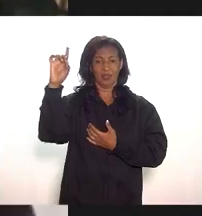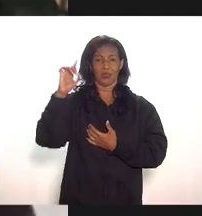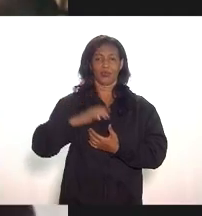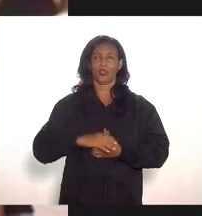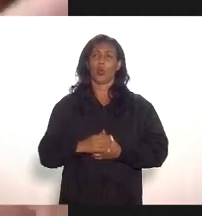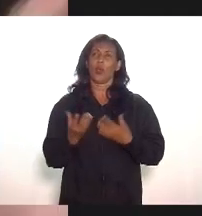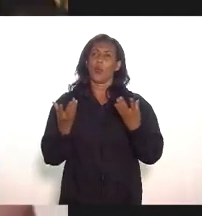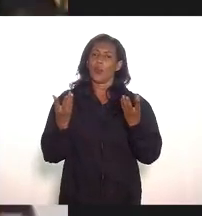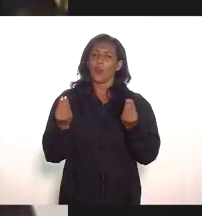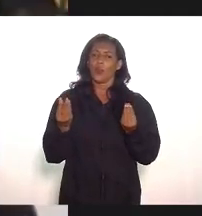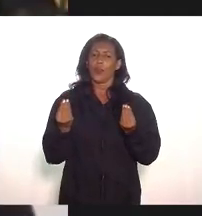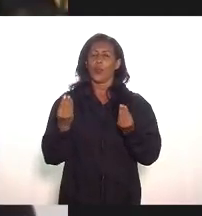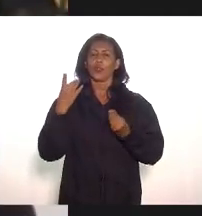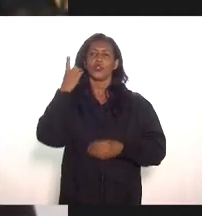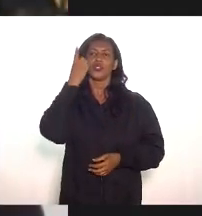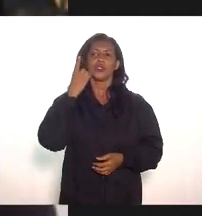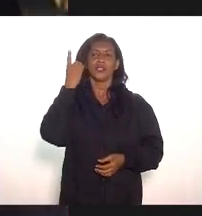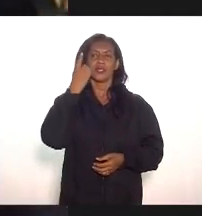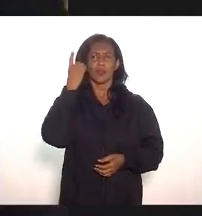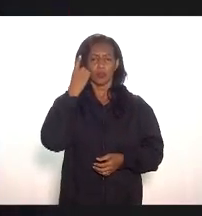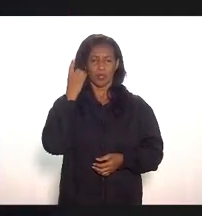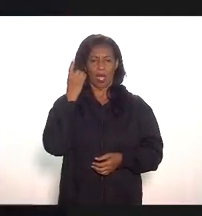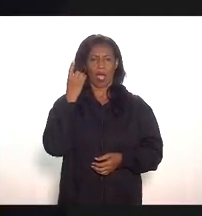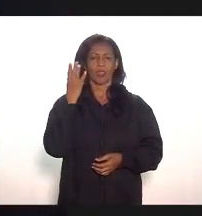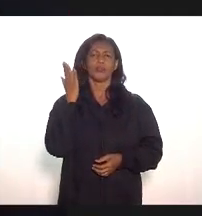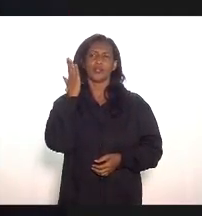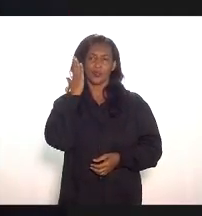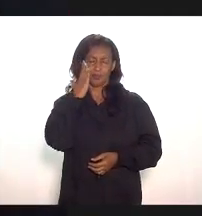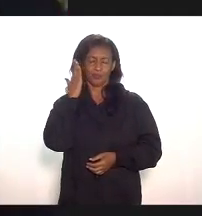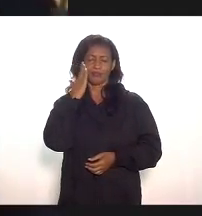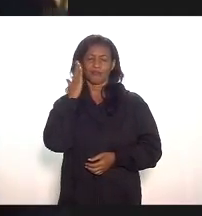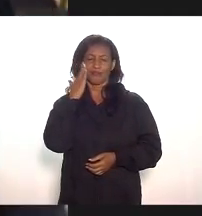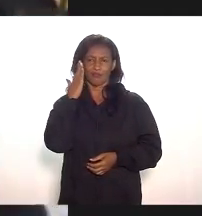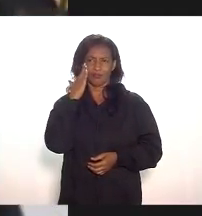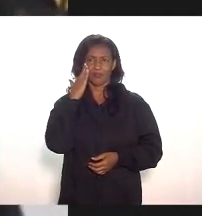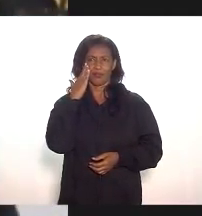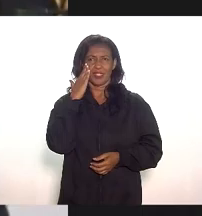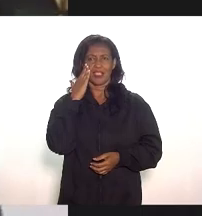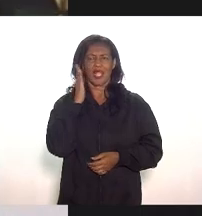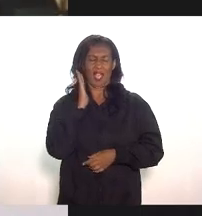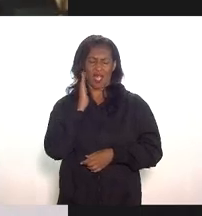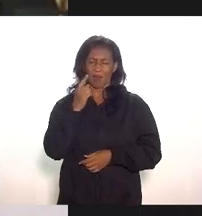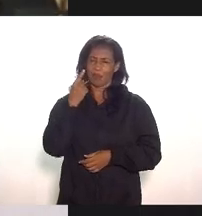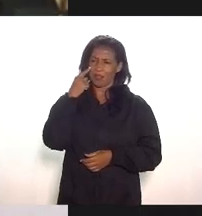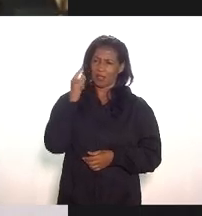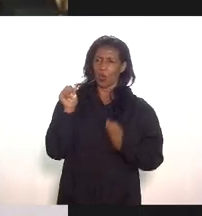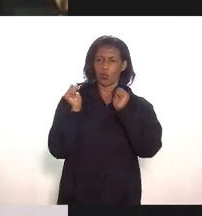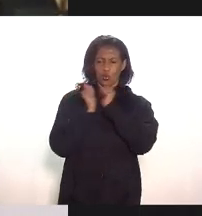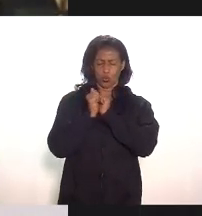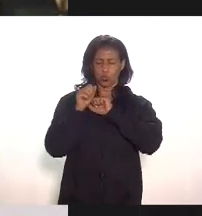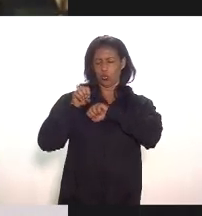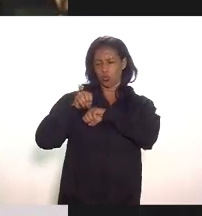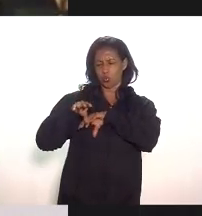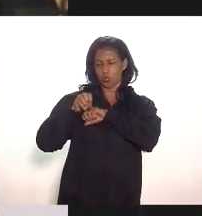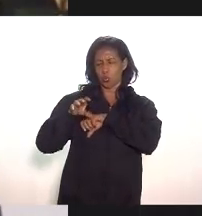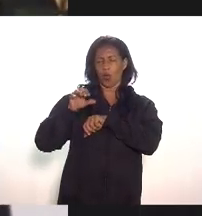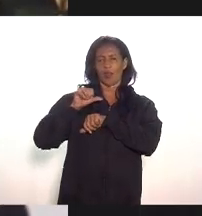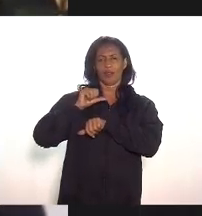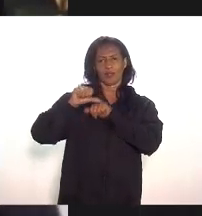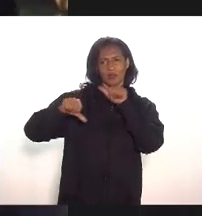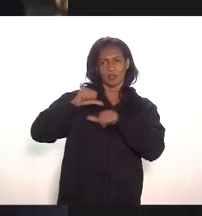graças a Deus, muitos deputados defendendo a mesma pauta que eu, a mesma pauta da educação, tornar a educação